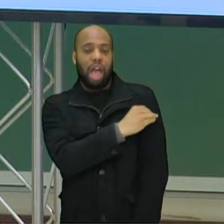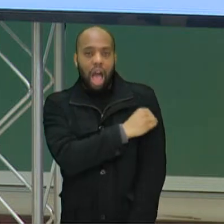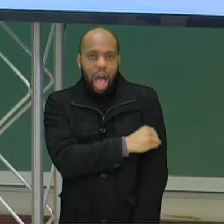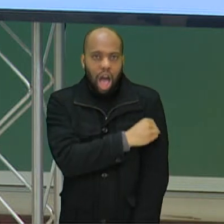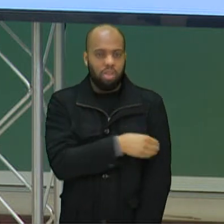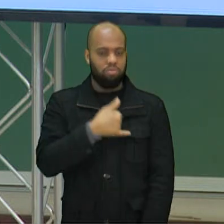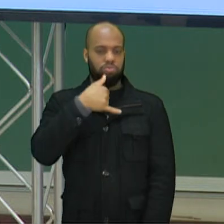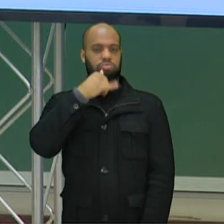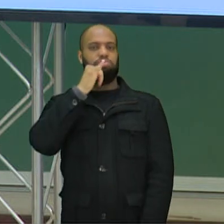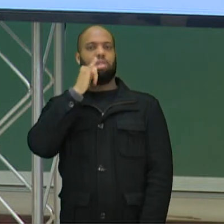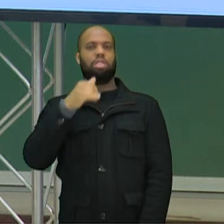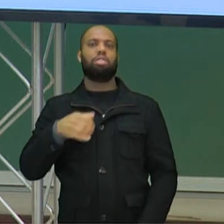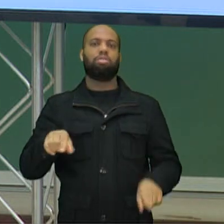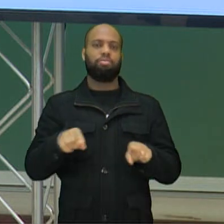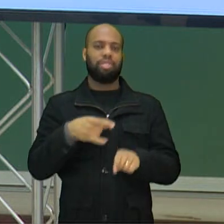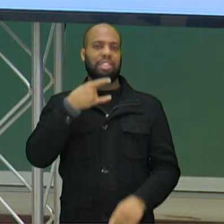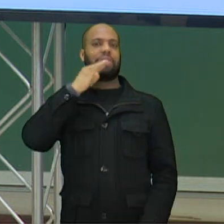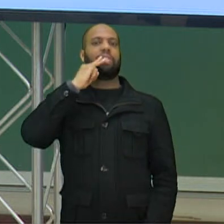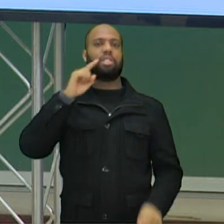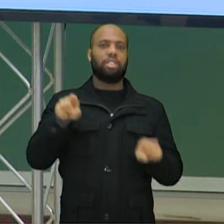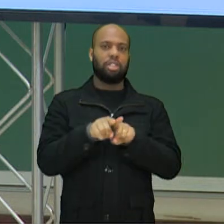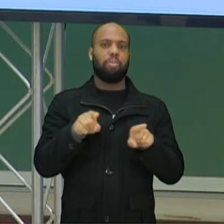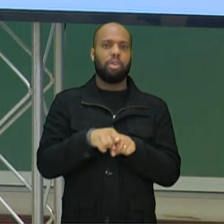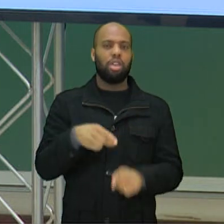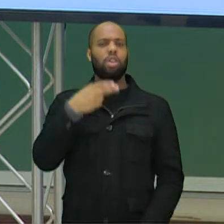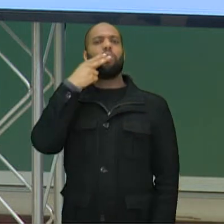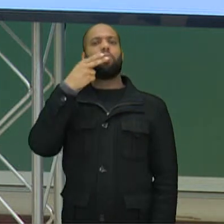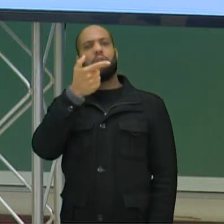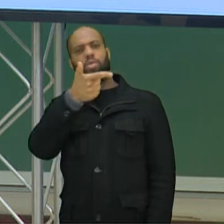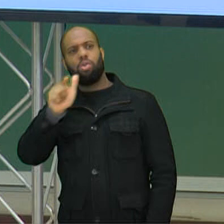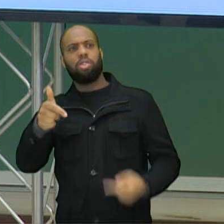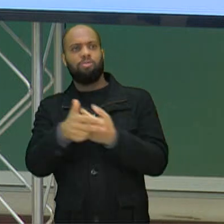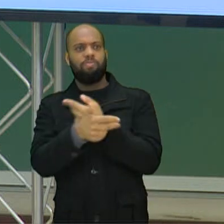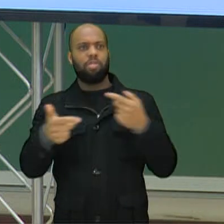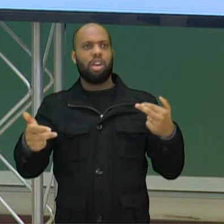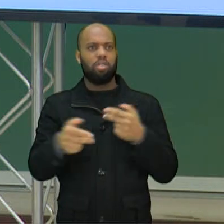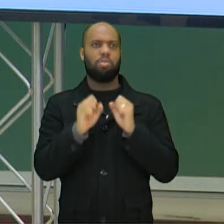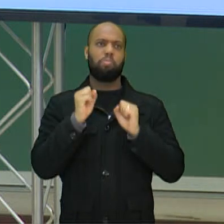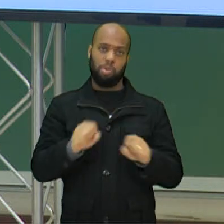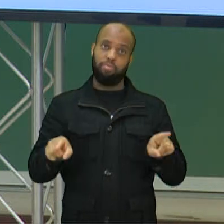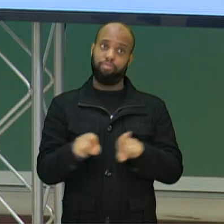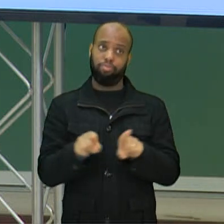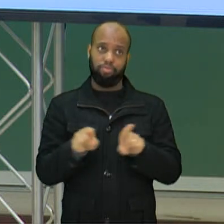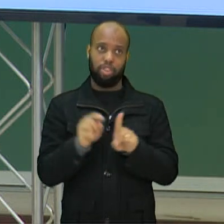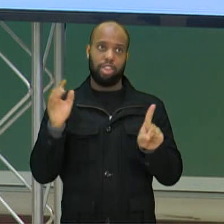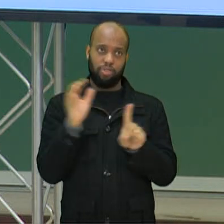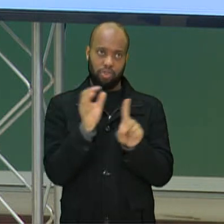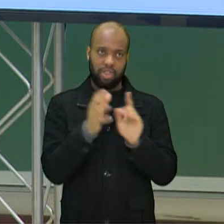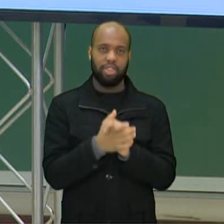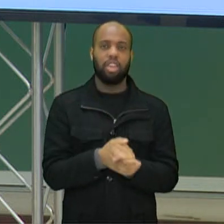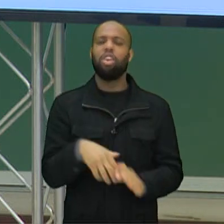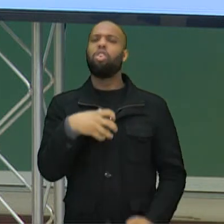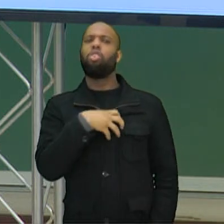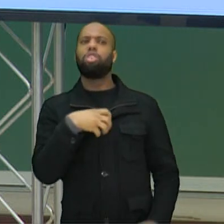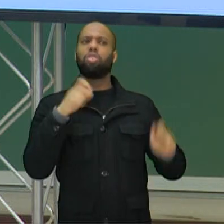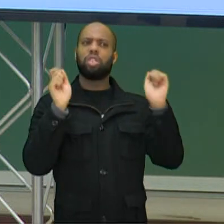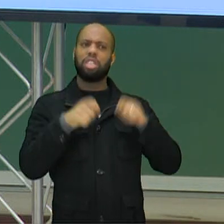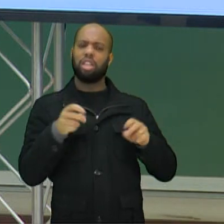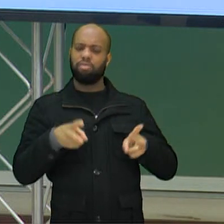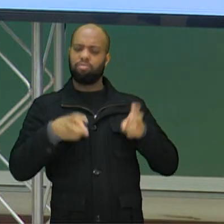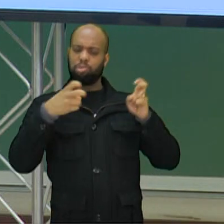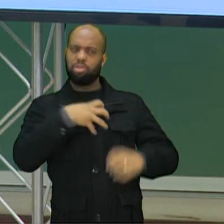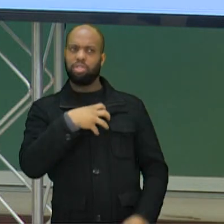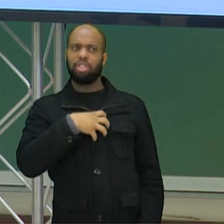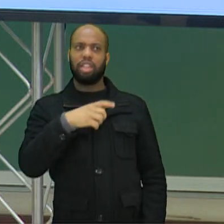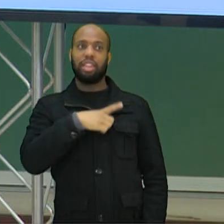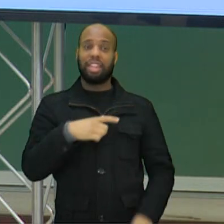e etc. Aqui nós temos duas imagens que são maneiras de você mensurar essa frequência cardíaca.